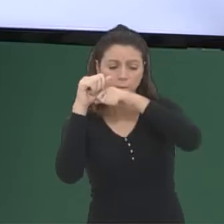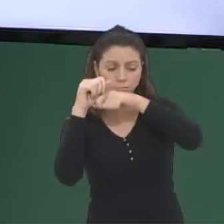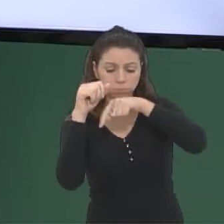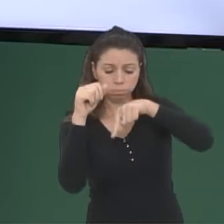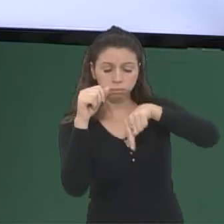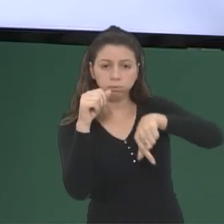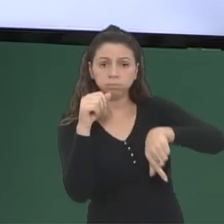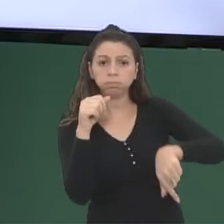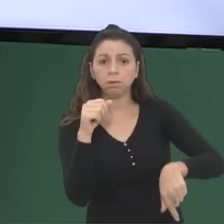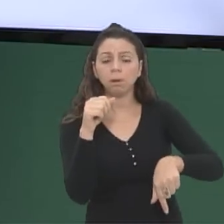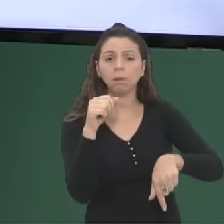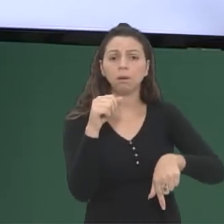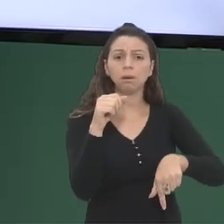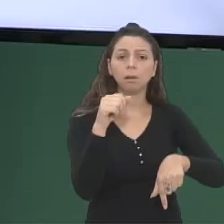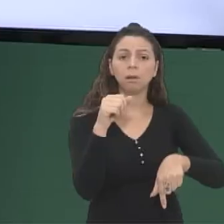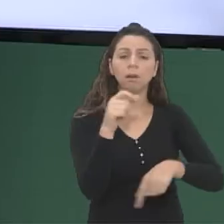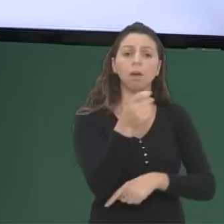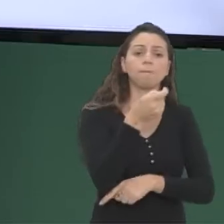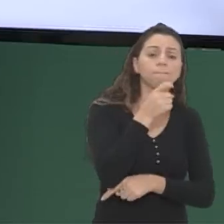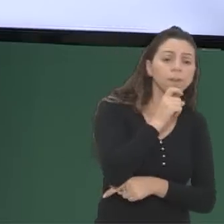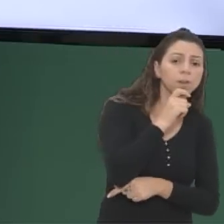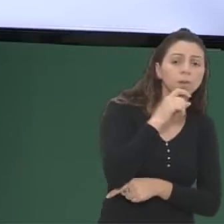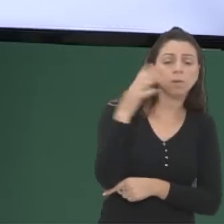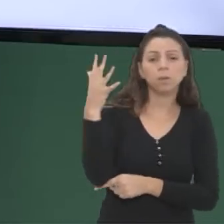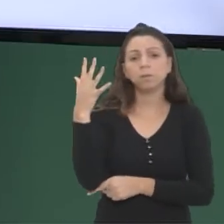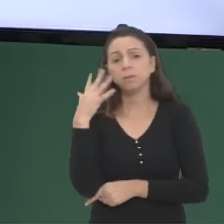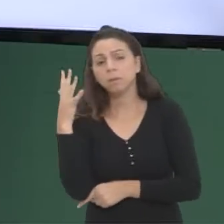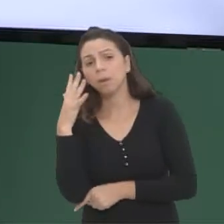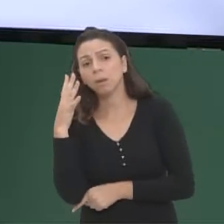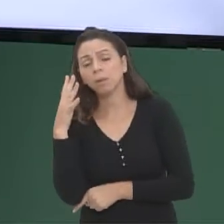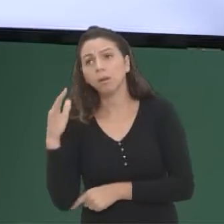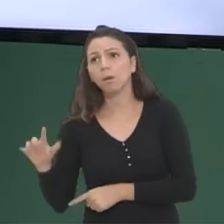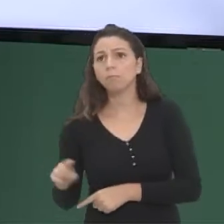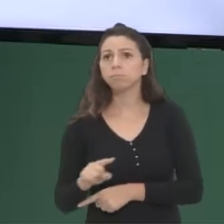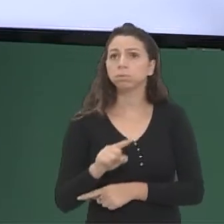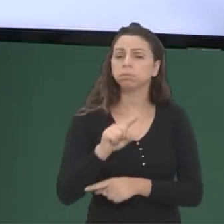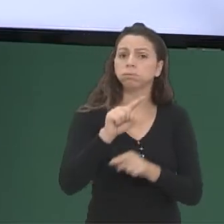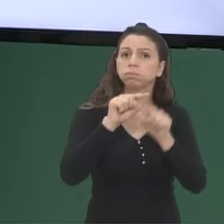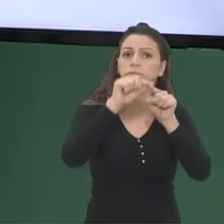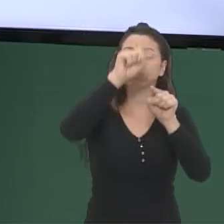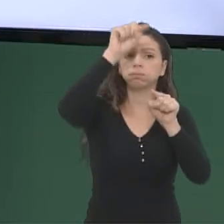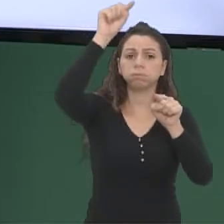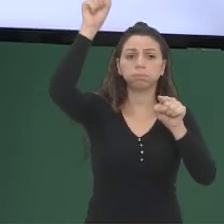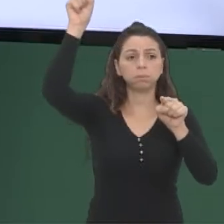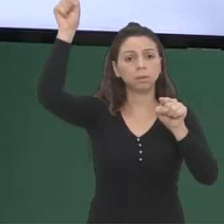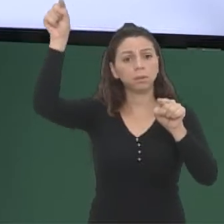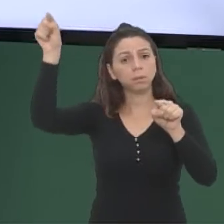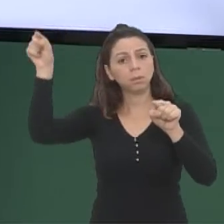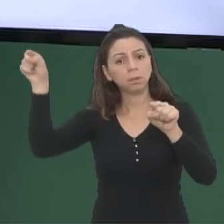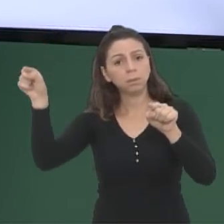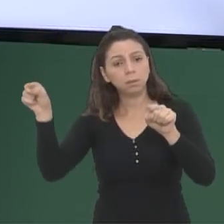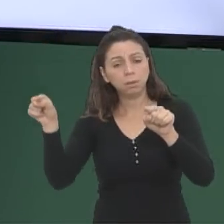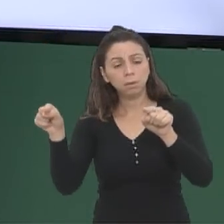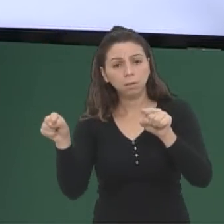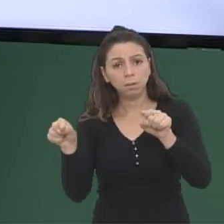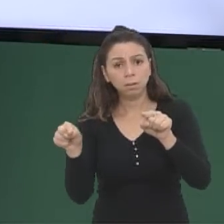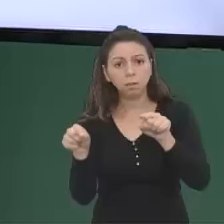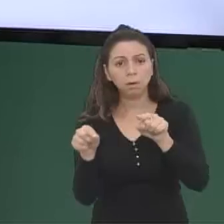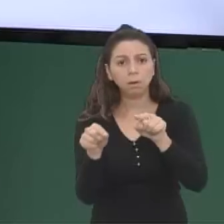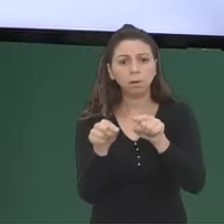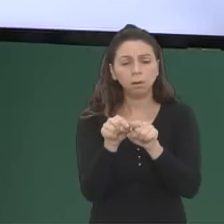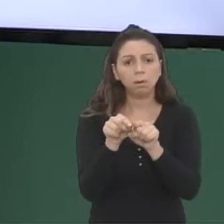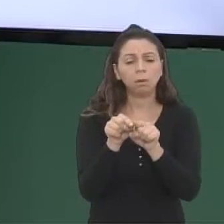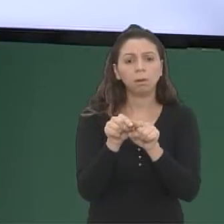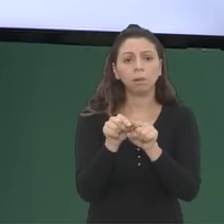frio, esquenta, evapora essa água, chove de novo, esfria, congela. Não é da noite para o dia. Lembra que